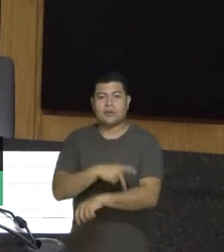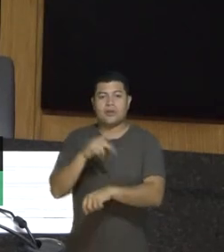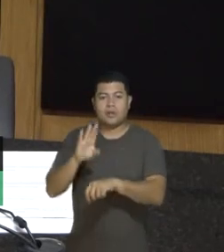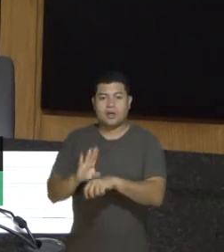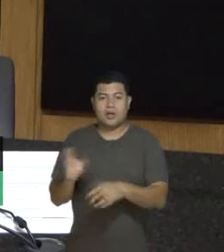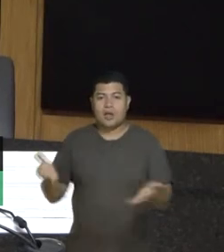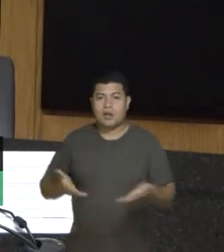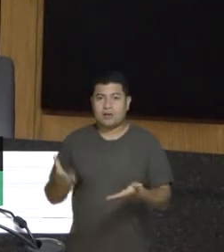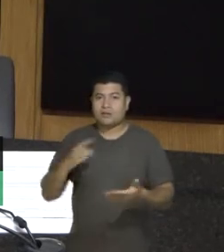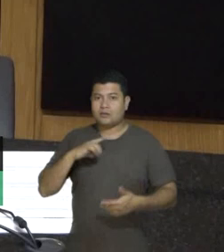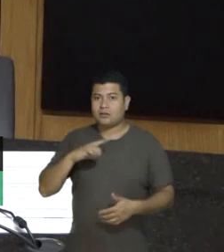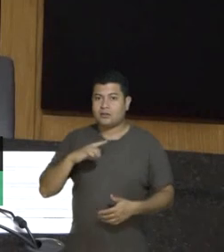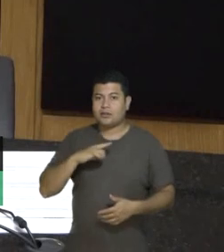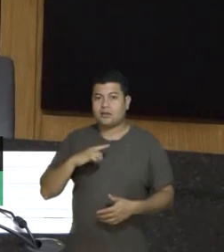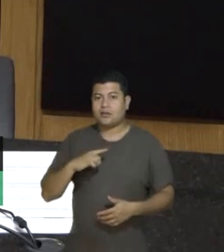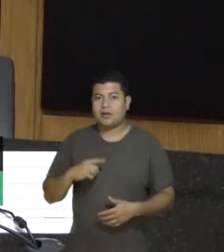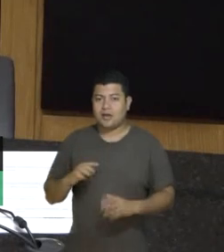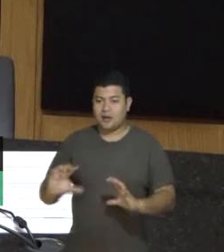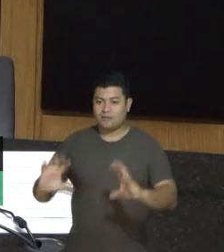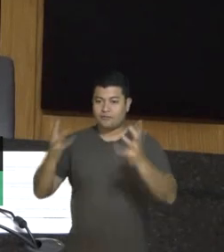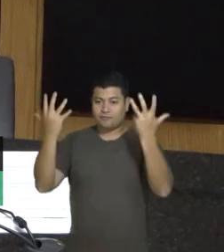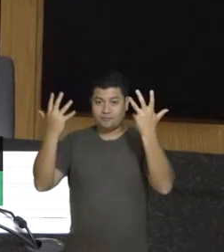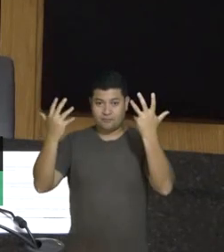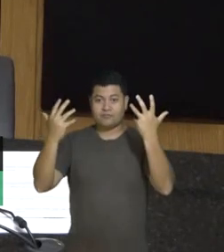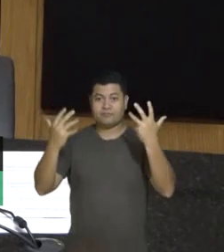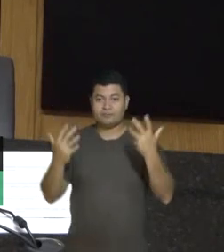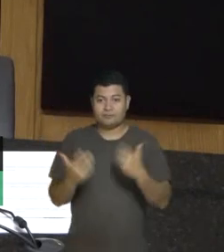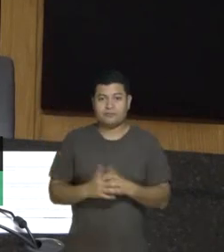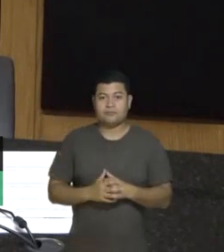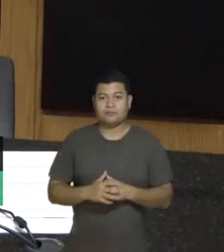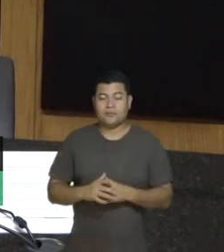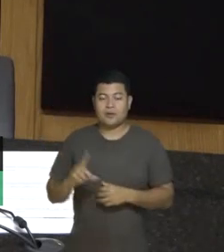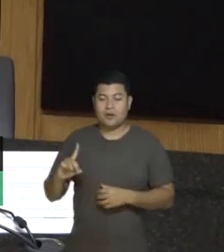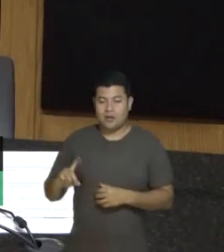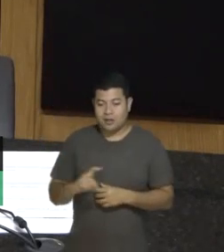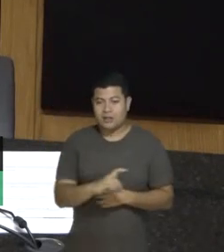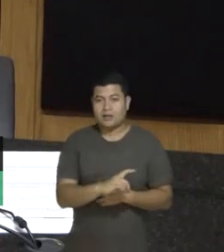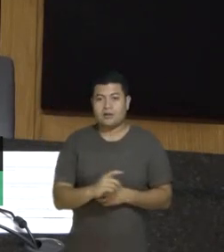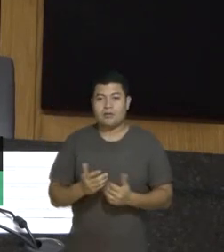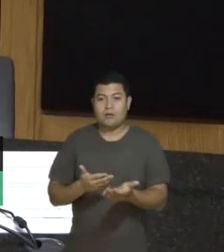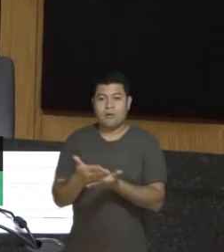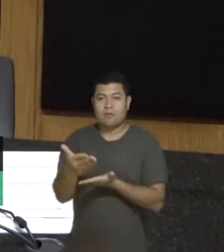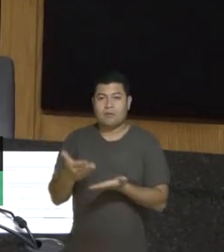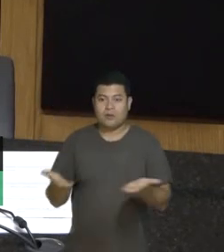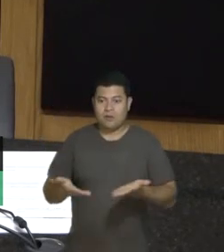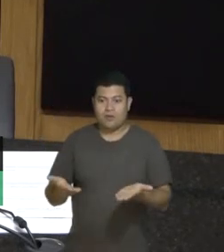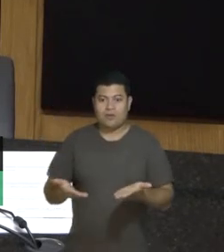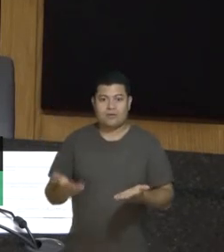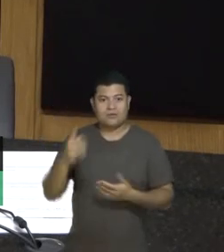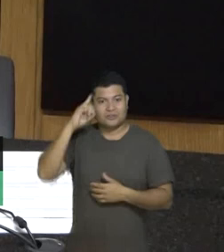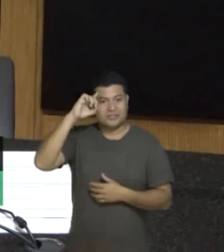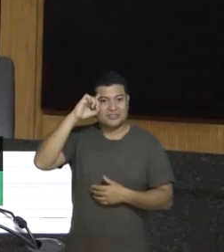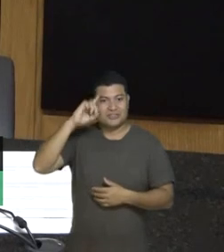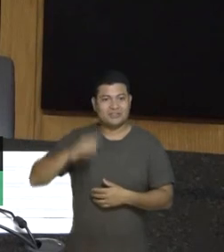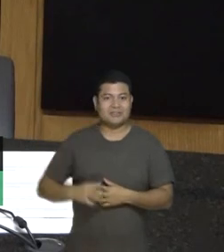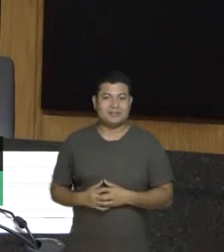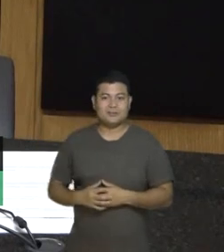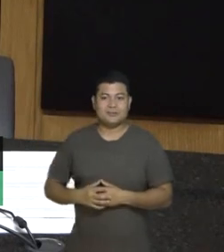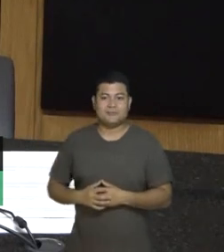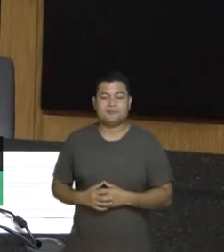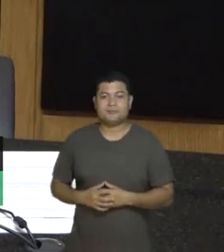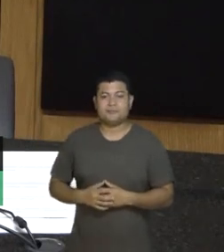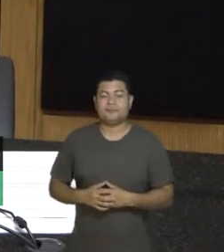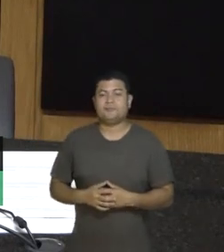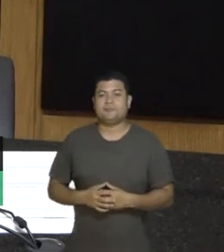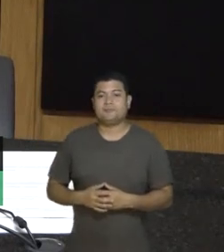agora terá também a festa, né, a festa do camarão que se inicia hoje, né, para